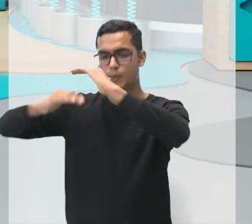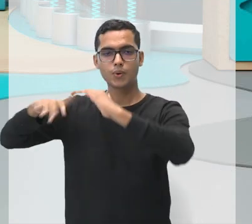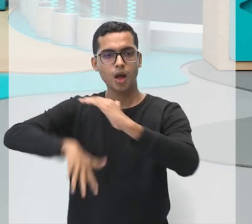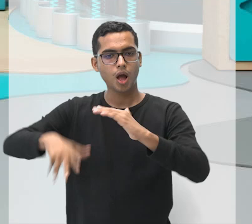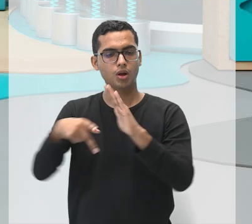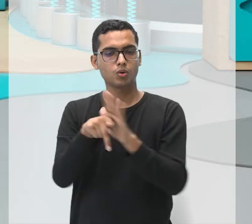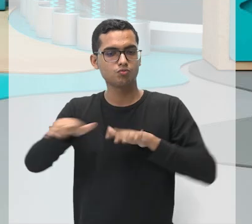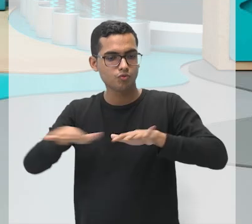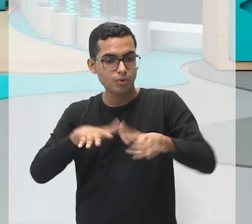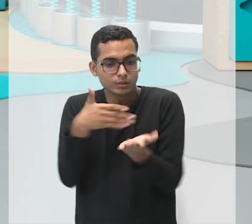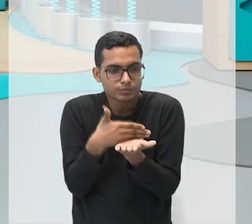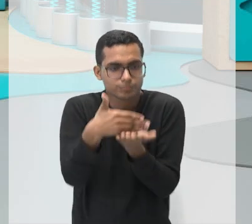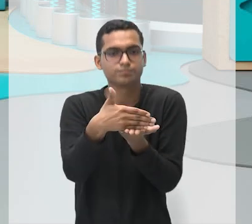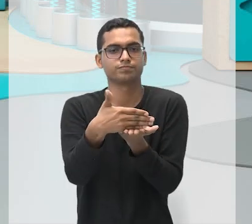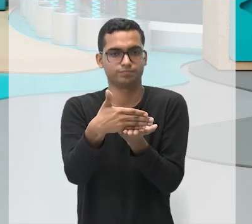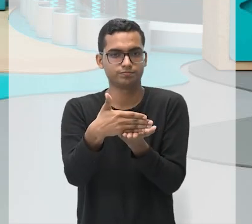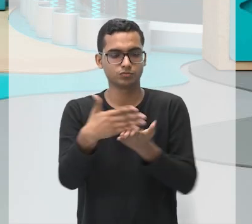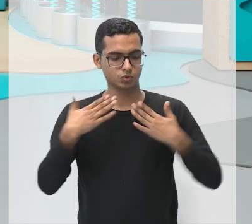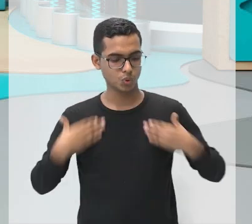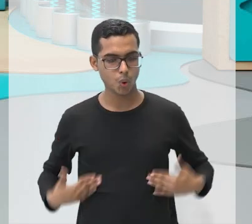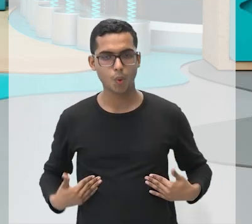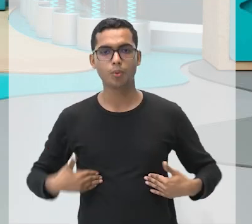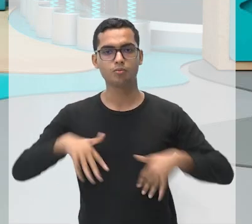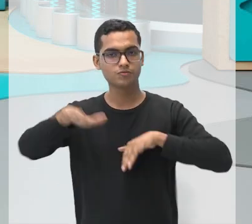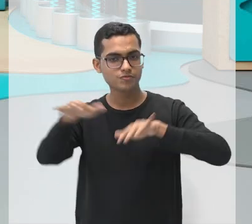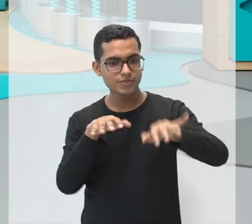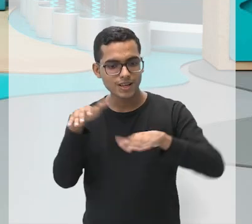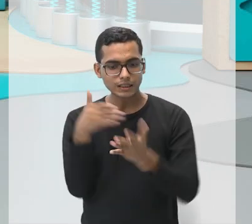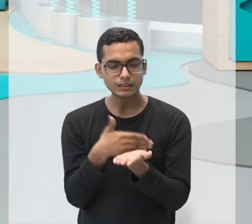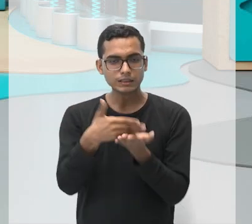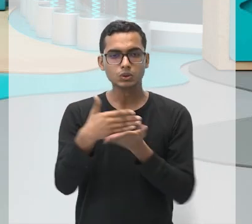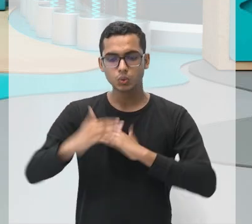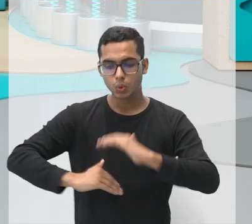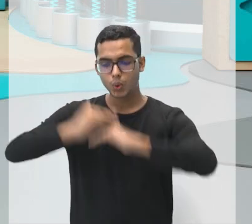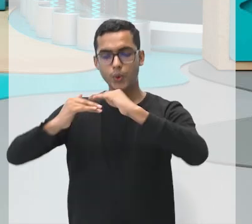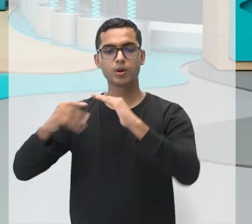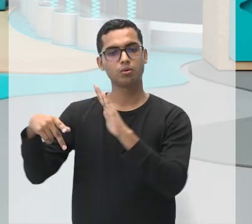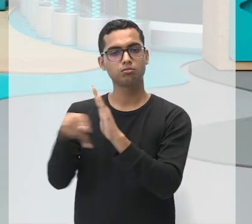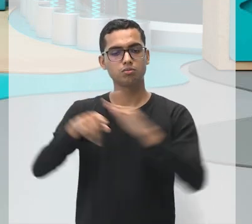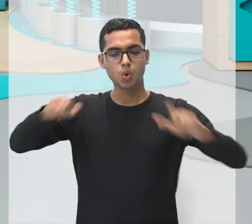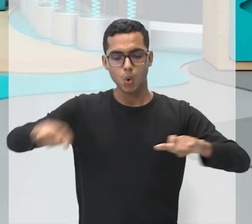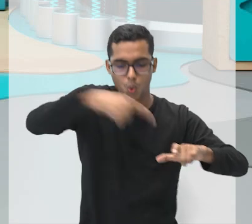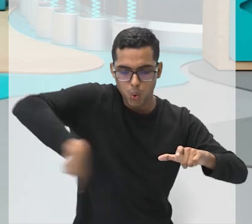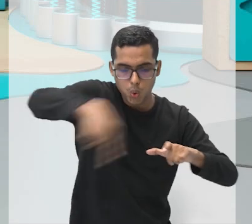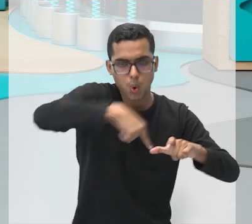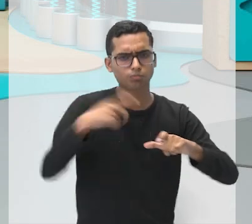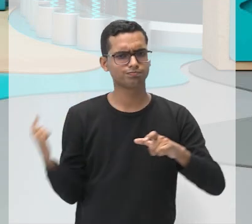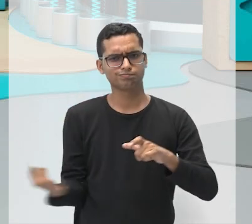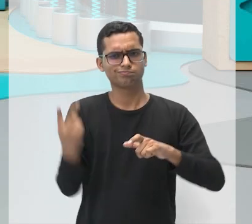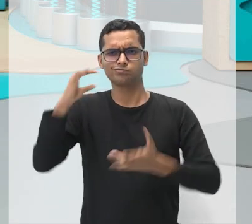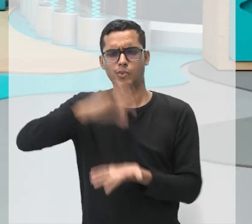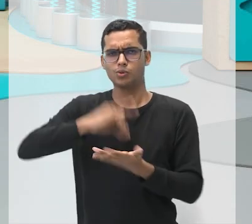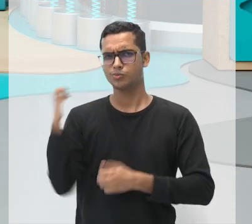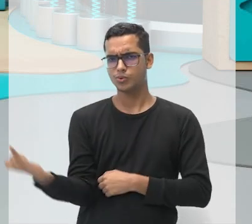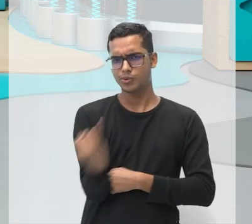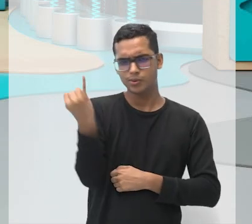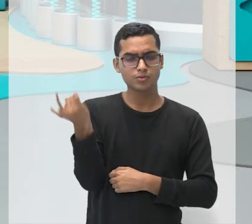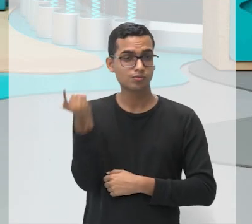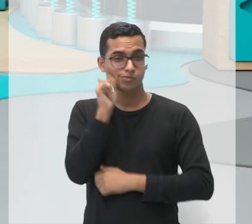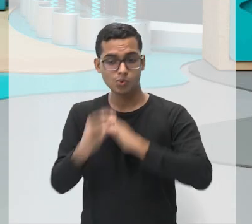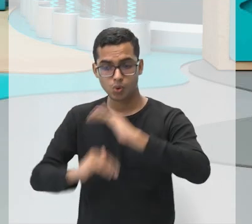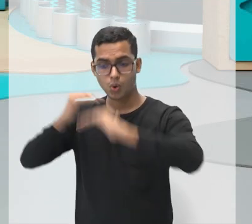aspectos motores. Então, o mini-atletismo é uma ferramenta valiosa para desenvolver, não